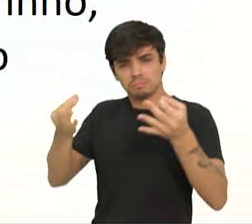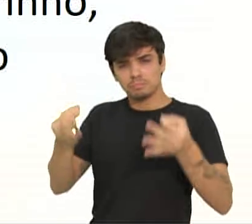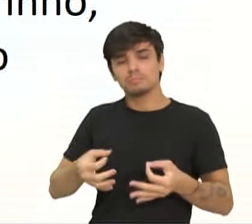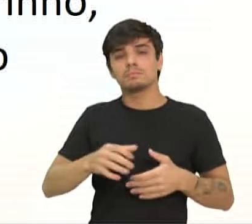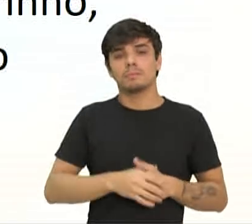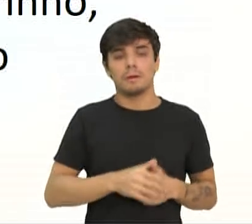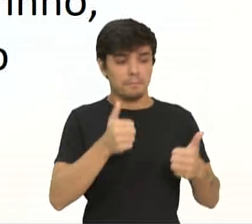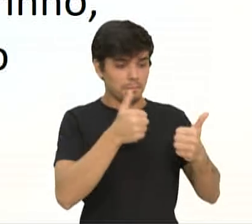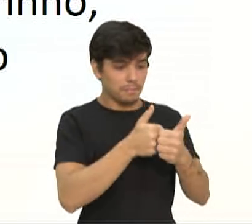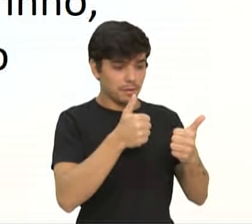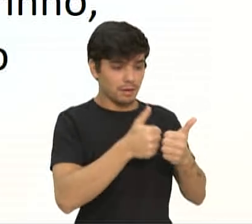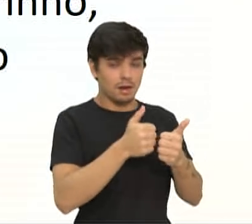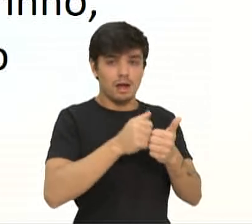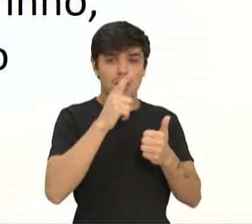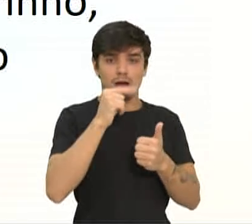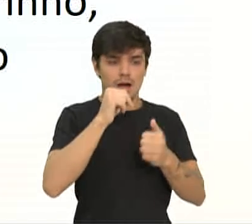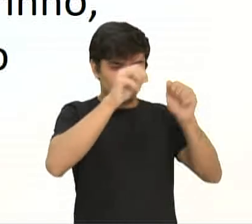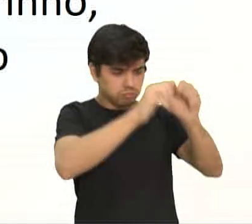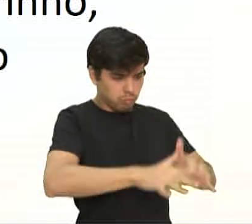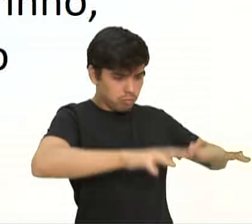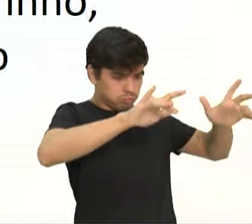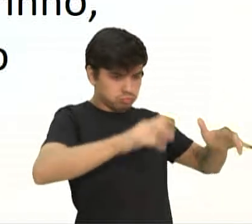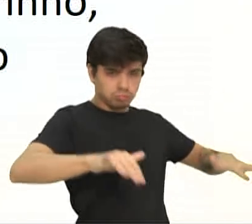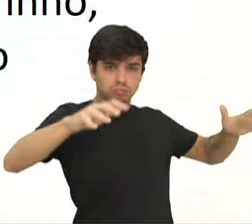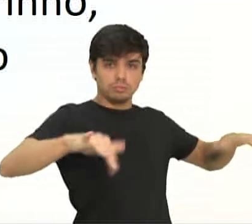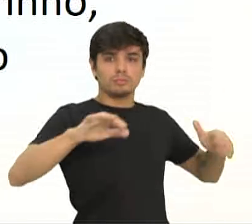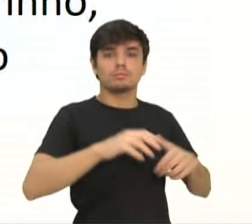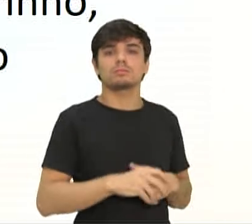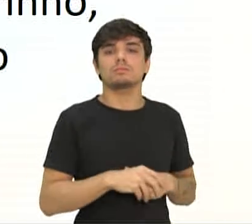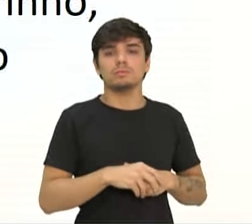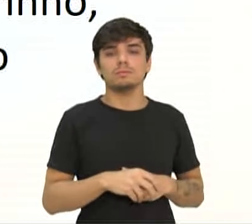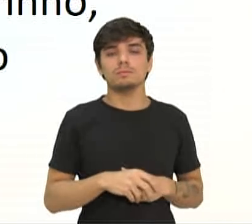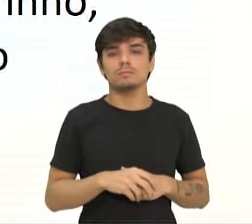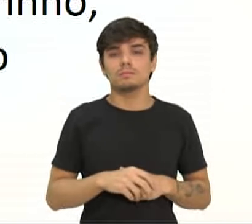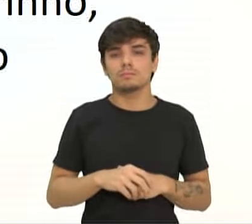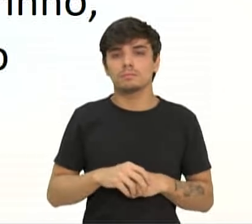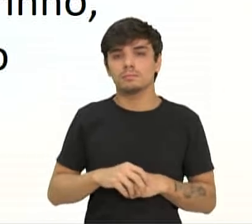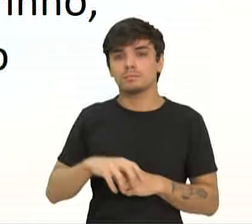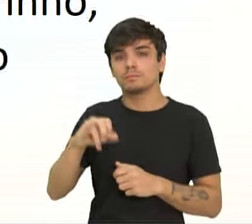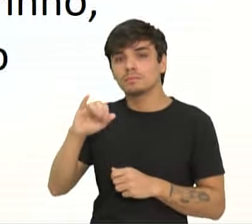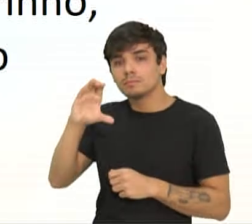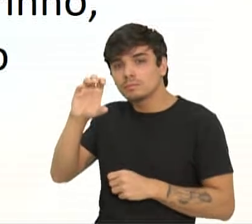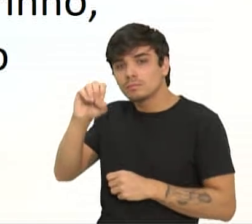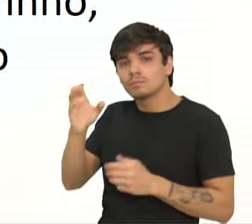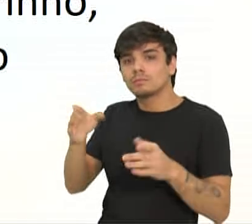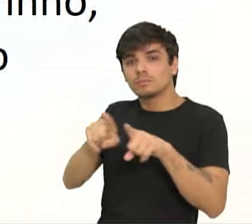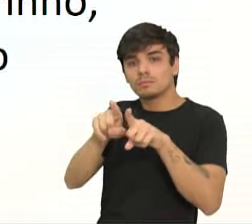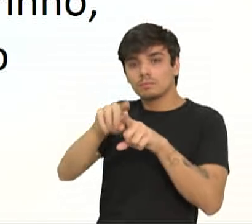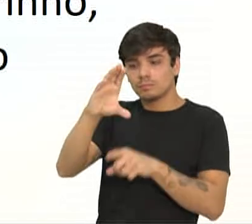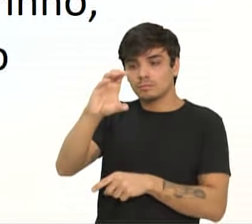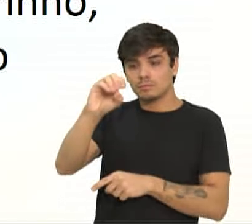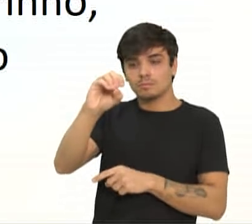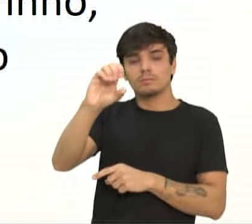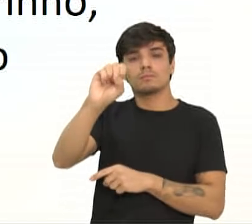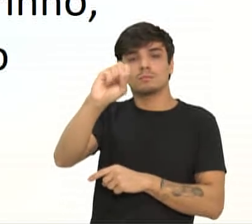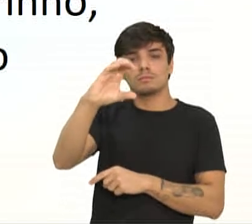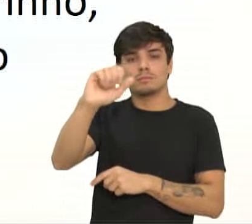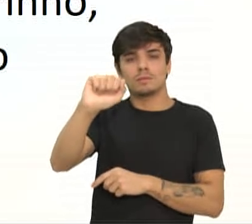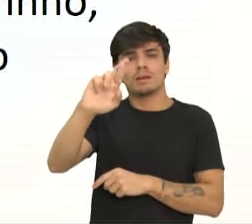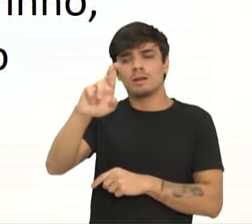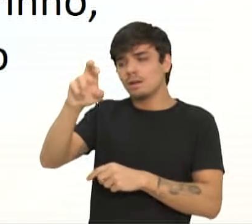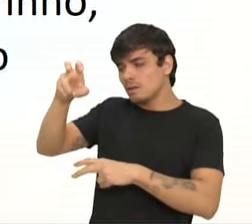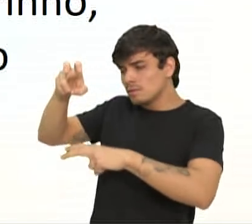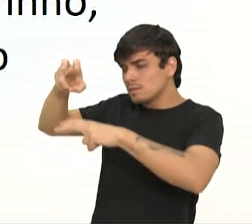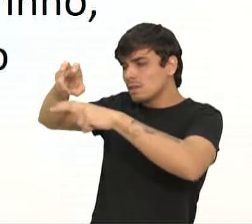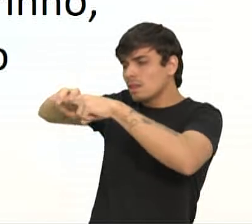águas volumosas. Kiko e Oscar, os dois filhos do padrinho, ficavam horas inteiras sentados